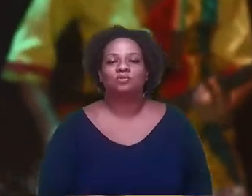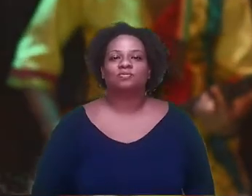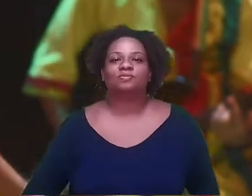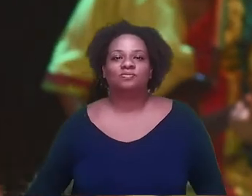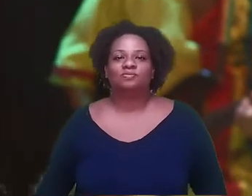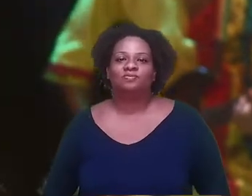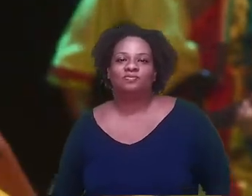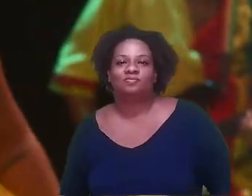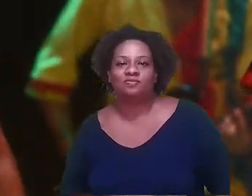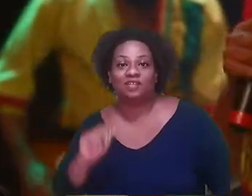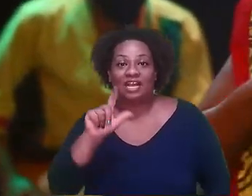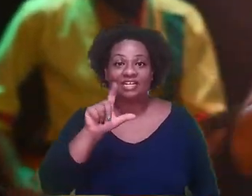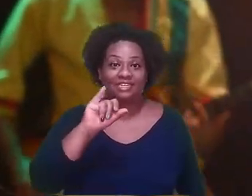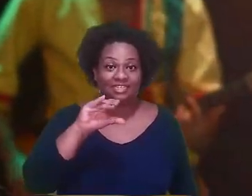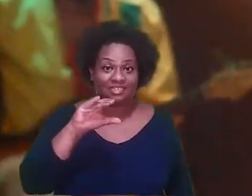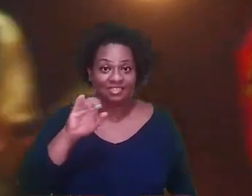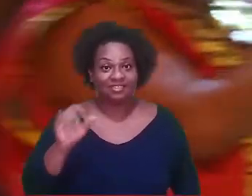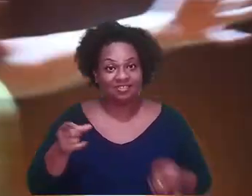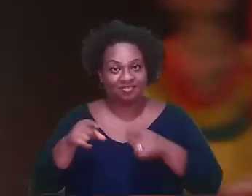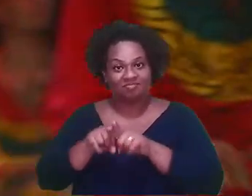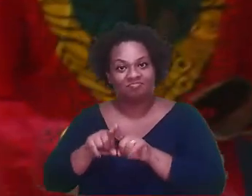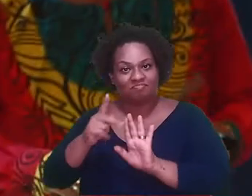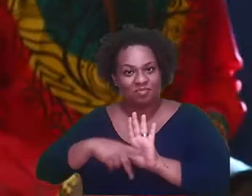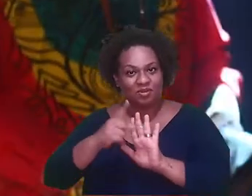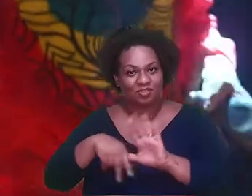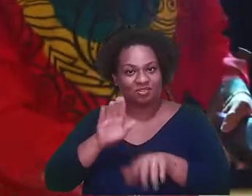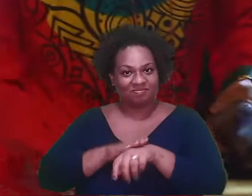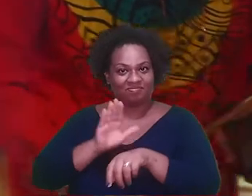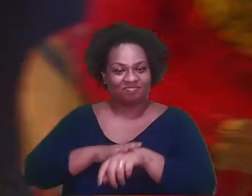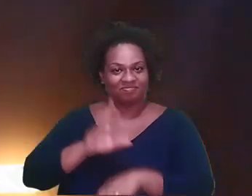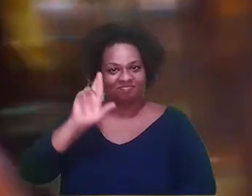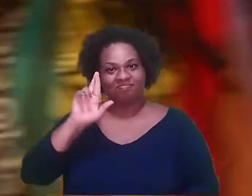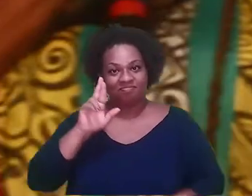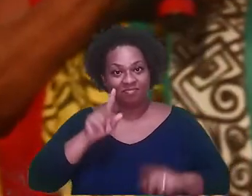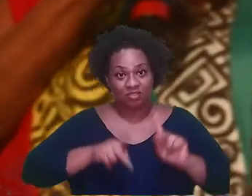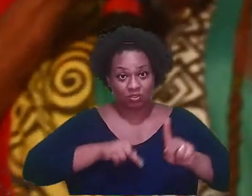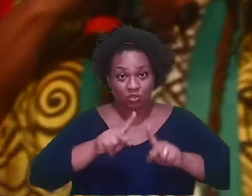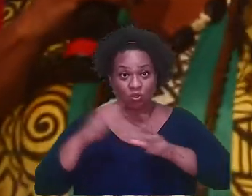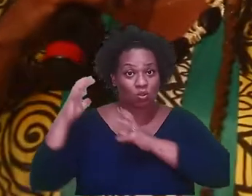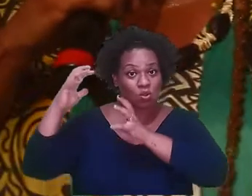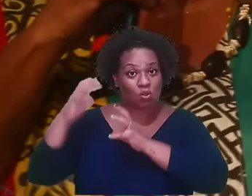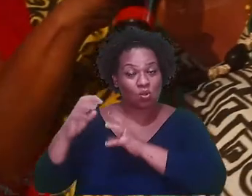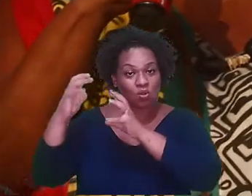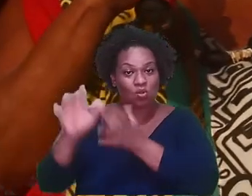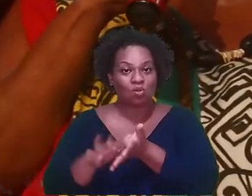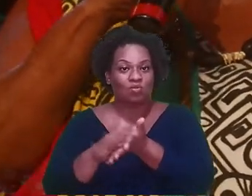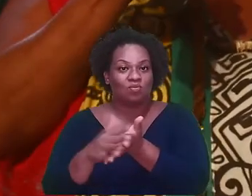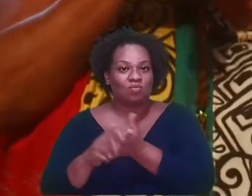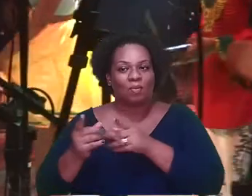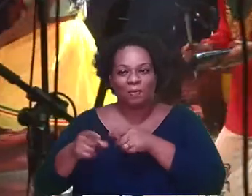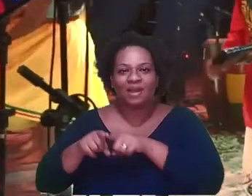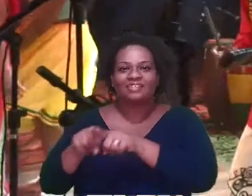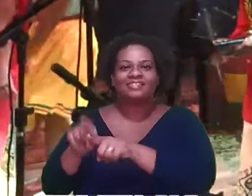e Alice Alodê, proponente do nosso projeto, ao Coco de Umbigada, parceria com Afonso Oliveira